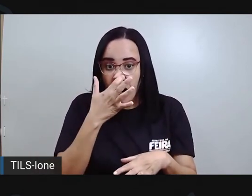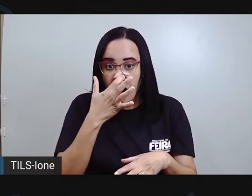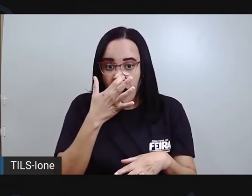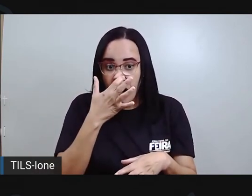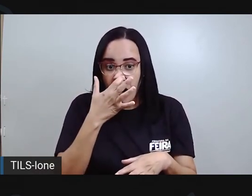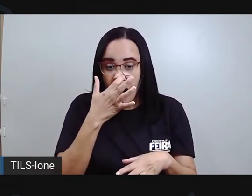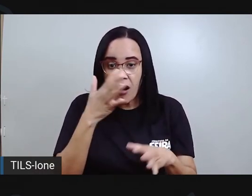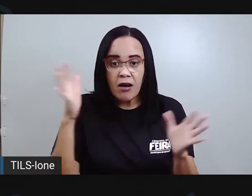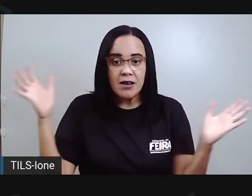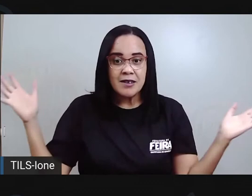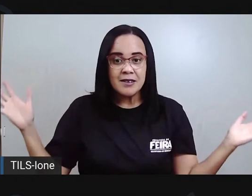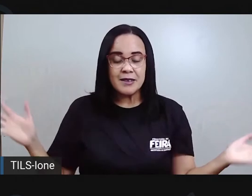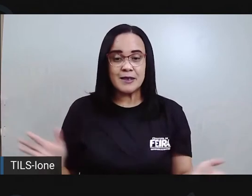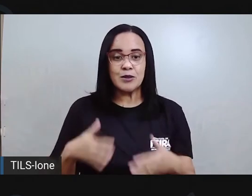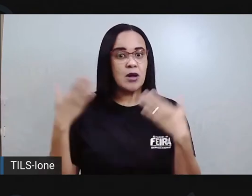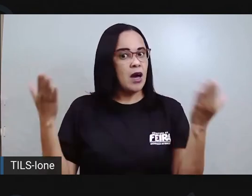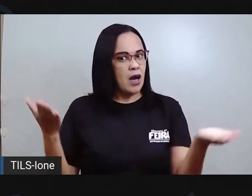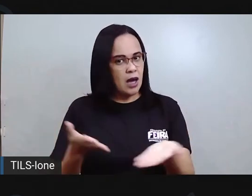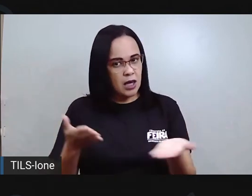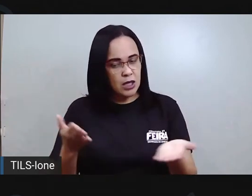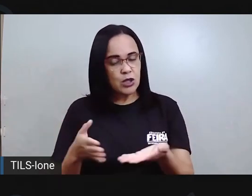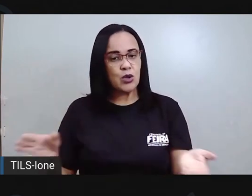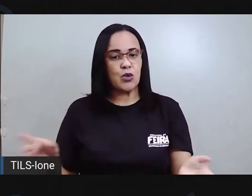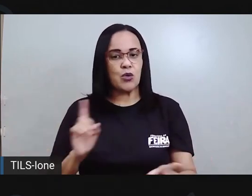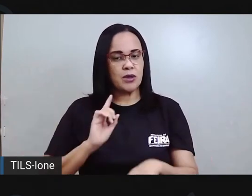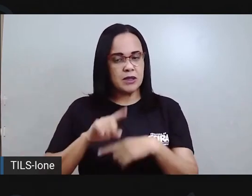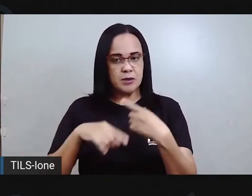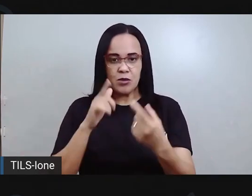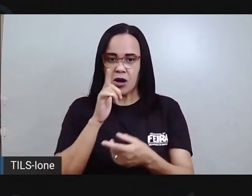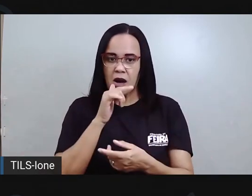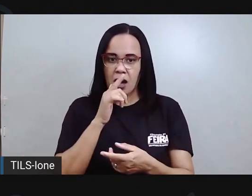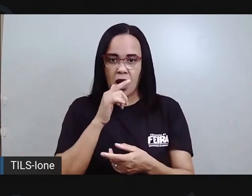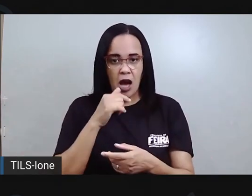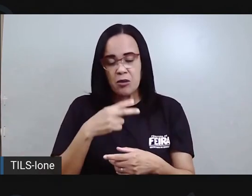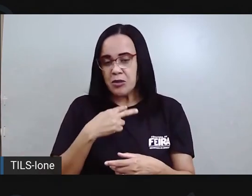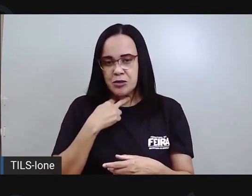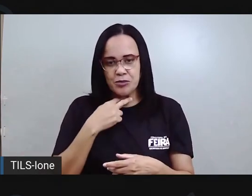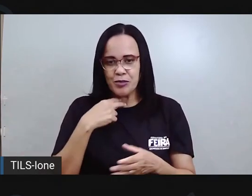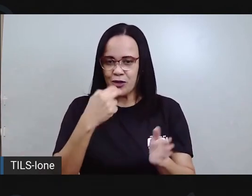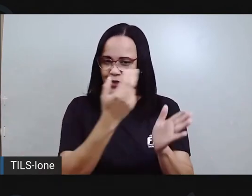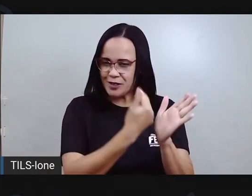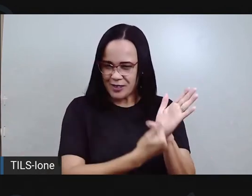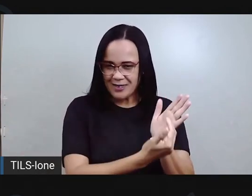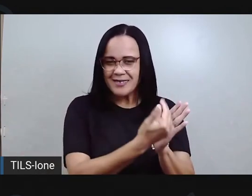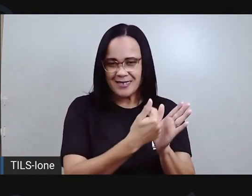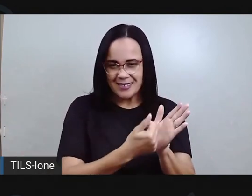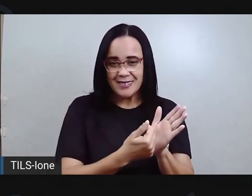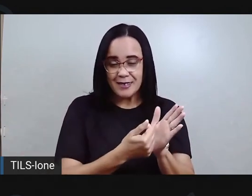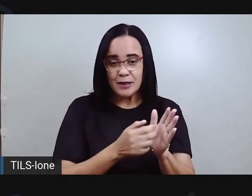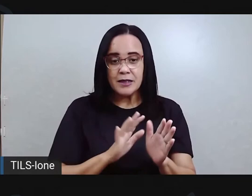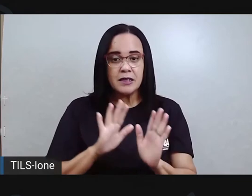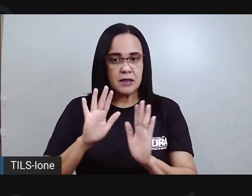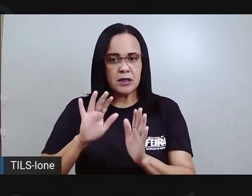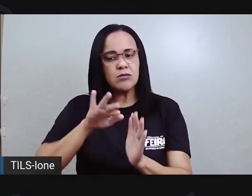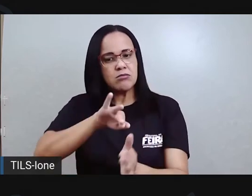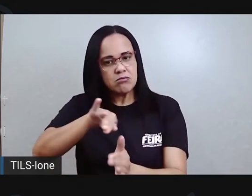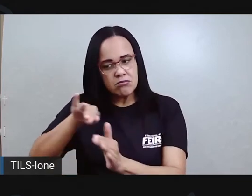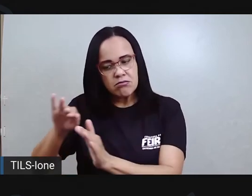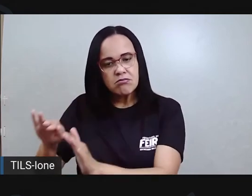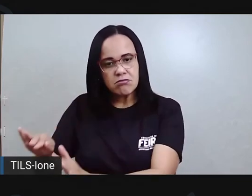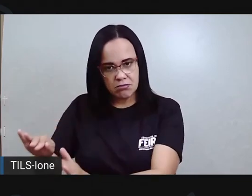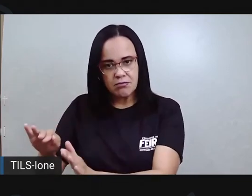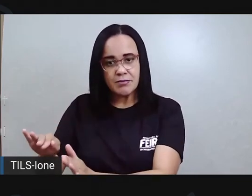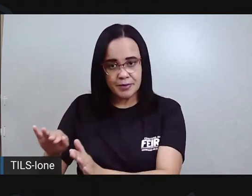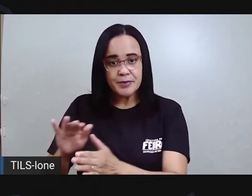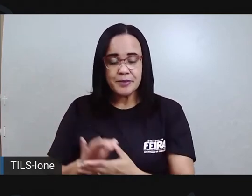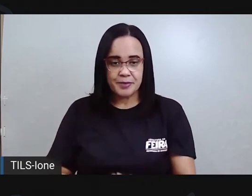Só que agora, meninada, depois que a gente molha, não dá para desenhar com o papel molhado. Então, eu vou colocar esse aqui no cantinho, vou